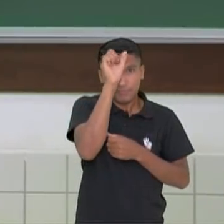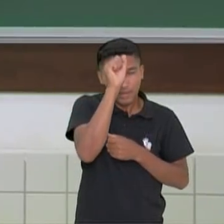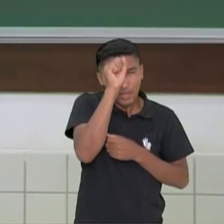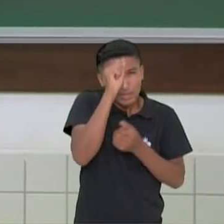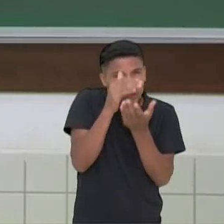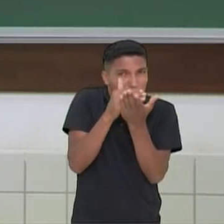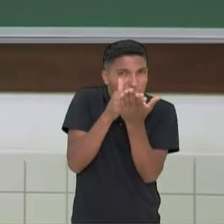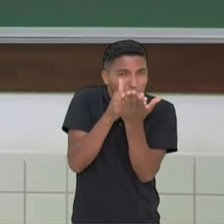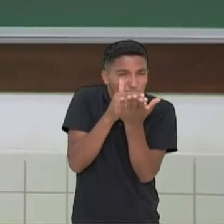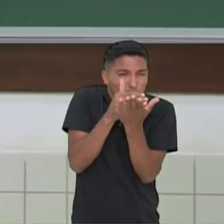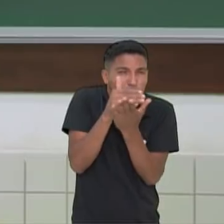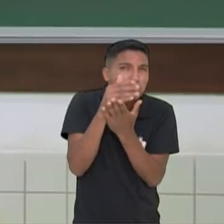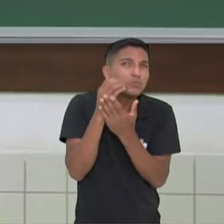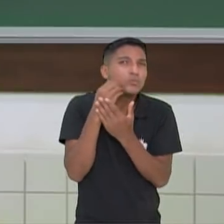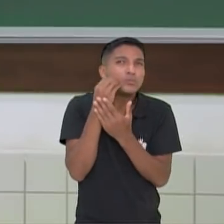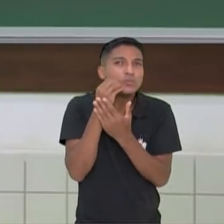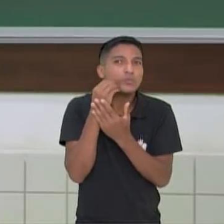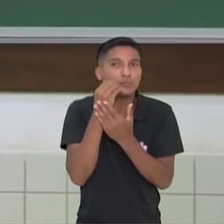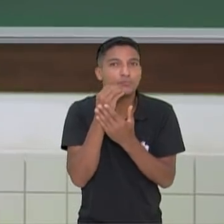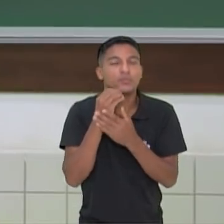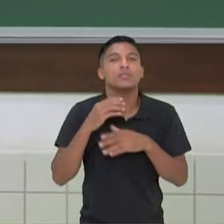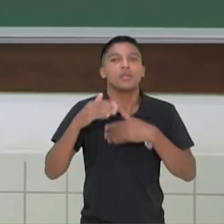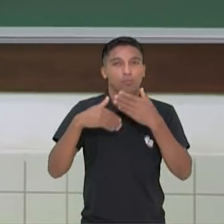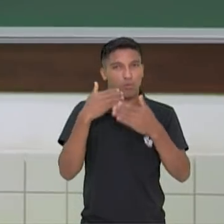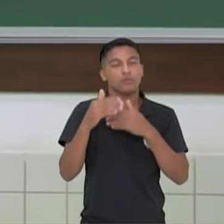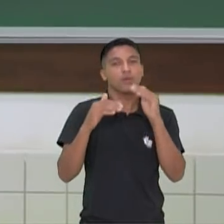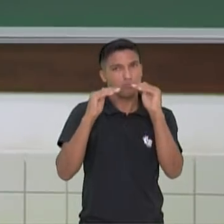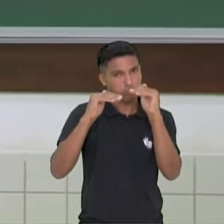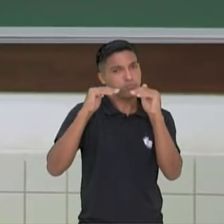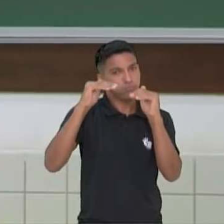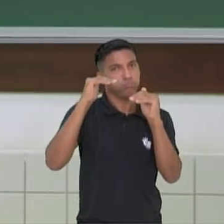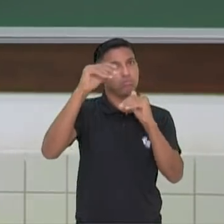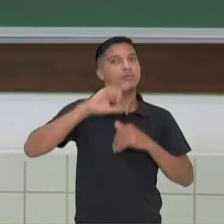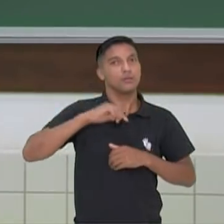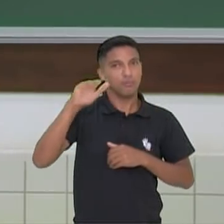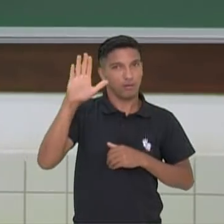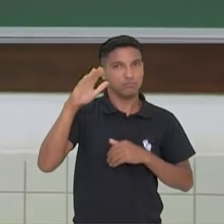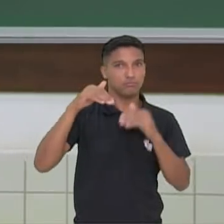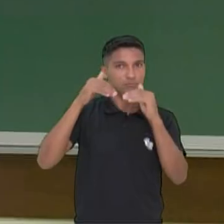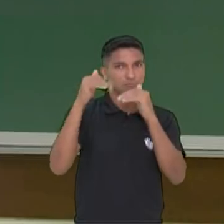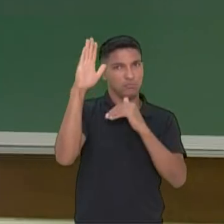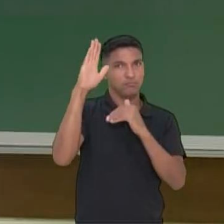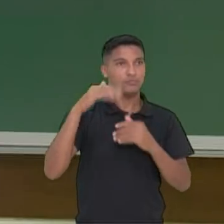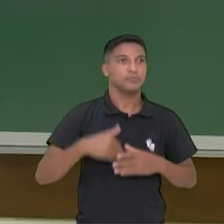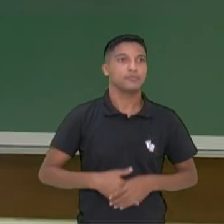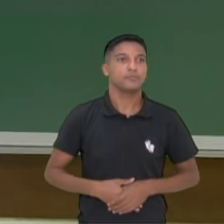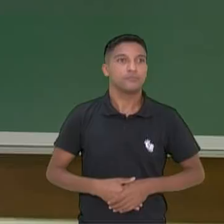longo do tempo essas técnicas vão se aprimorando. Essas são as mais básicas, ok?